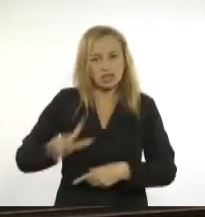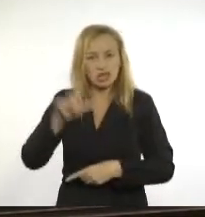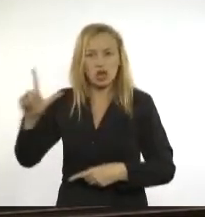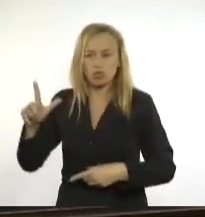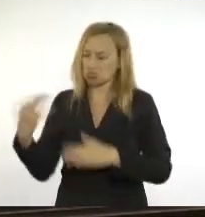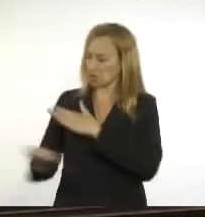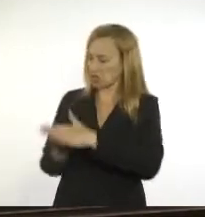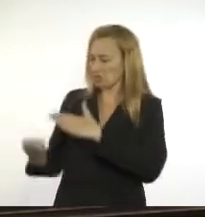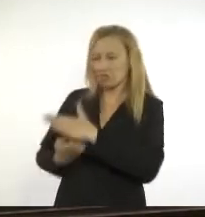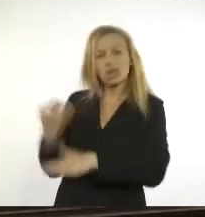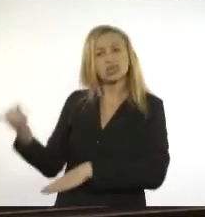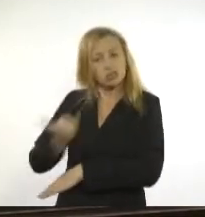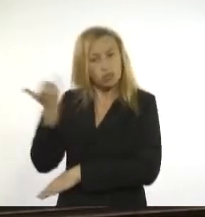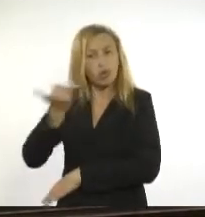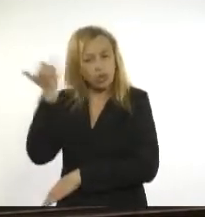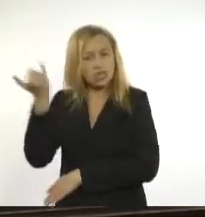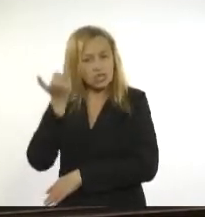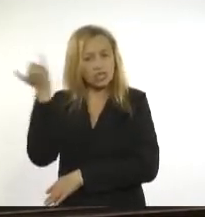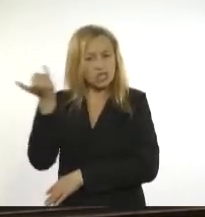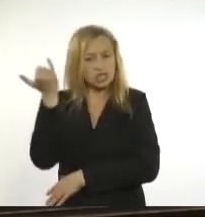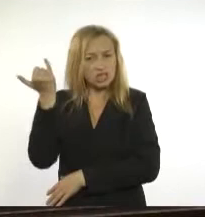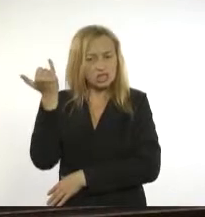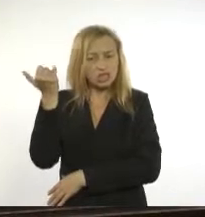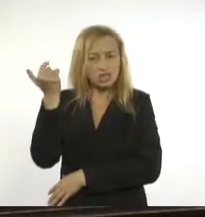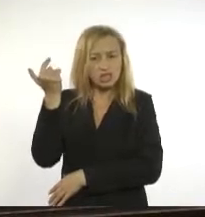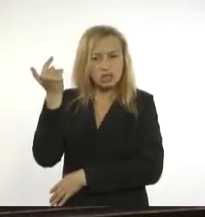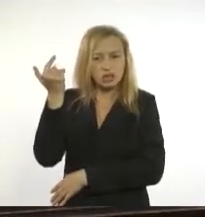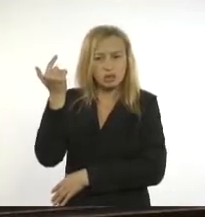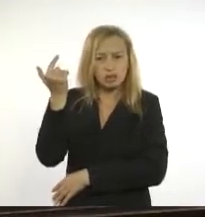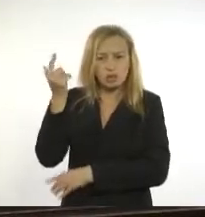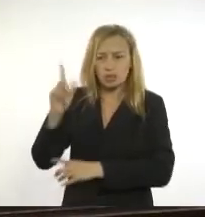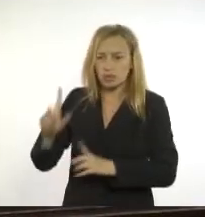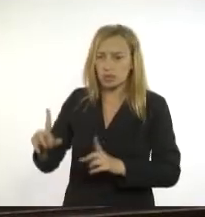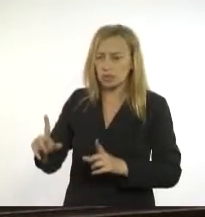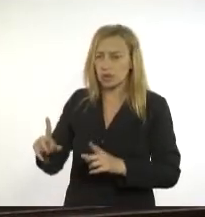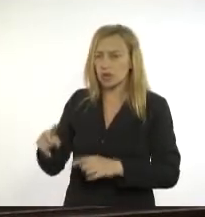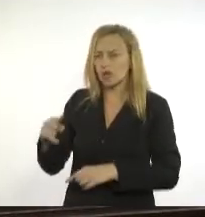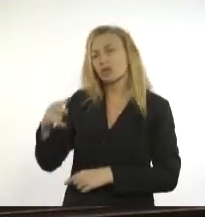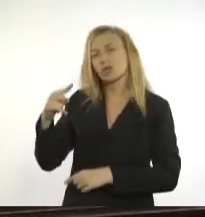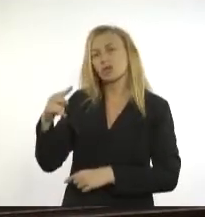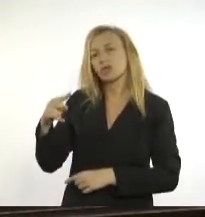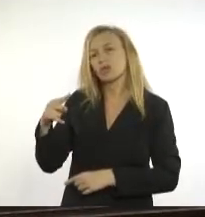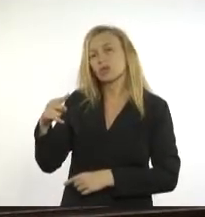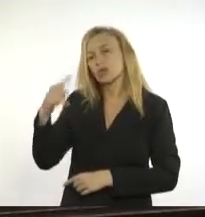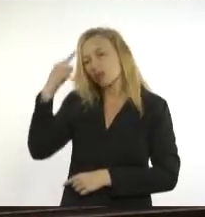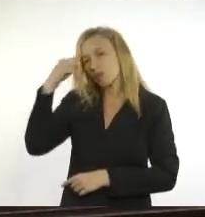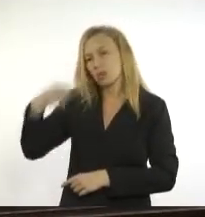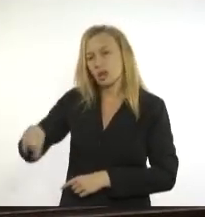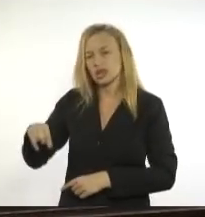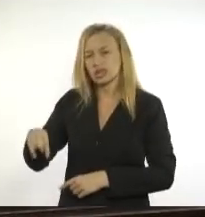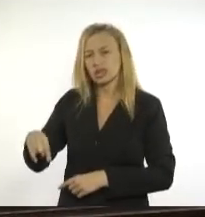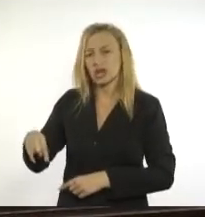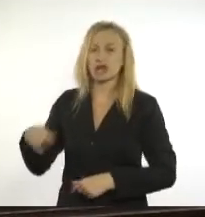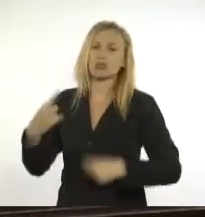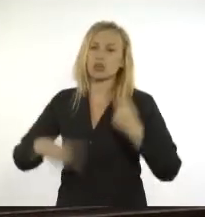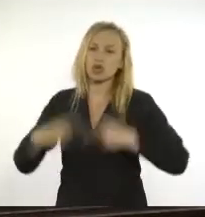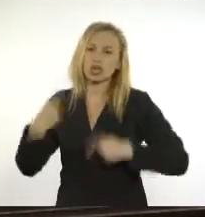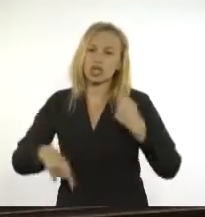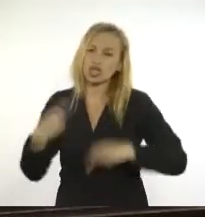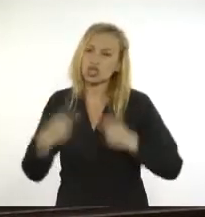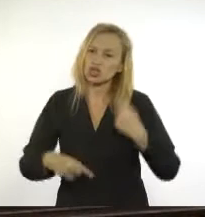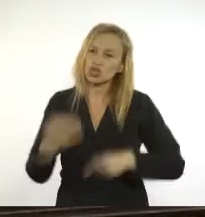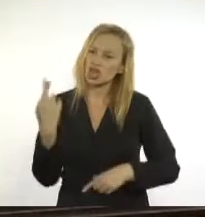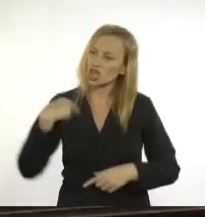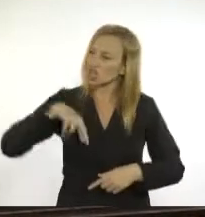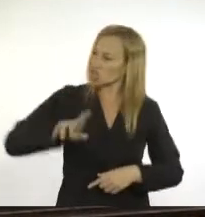fundamental, sob um comando meramente partidário e fundamentalista do ponto de vista religioso, desmontou a memória